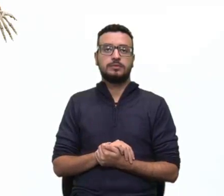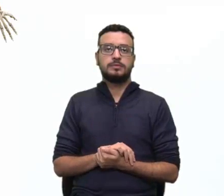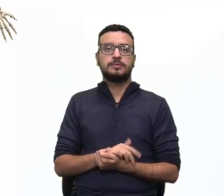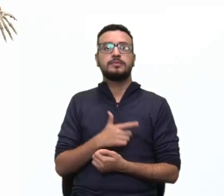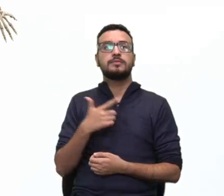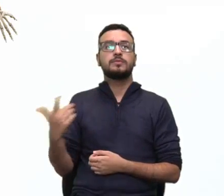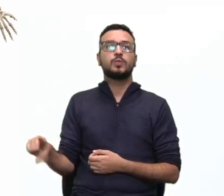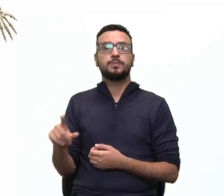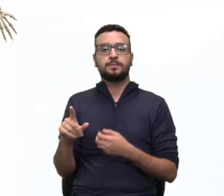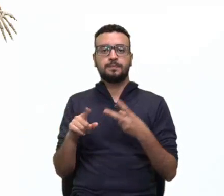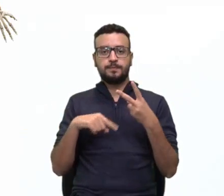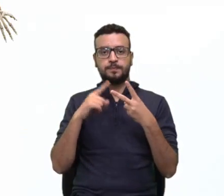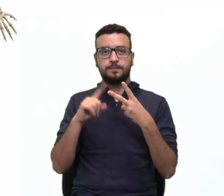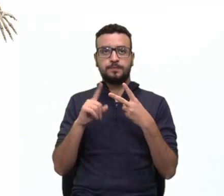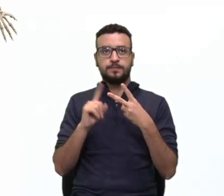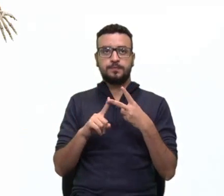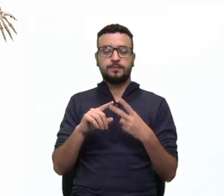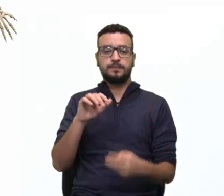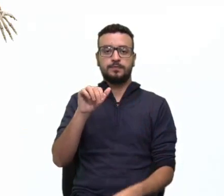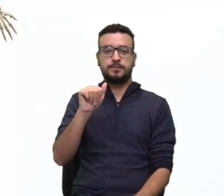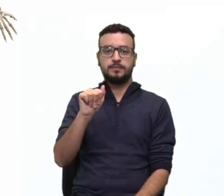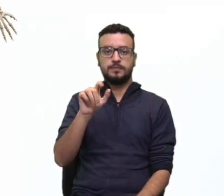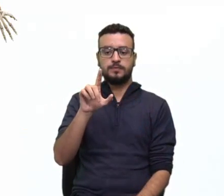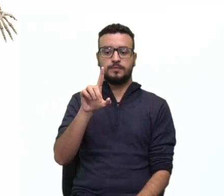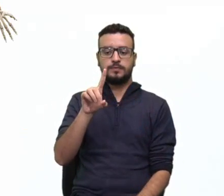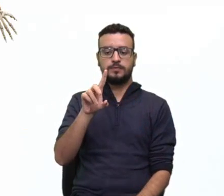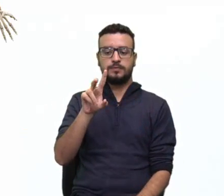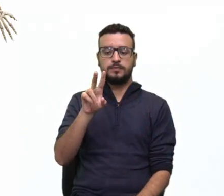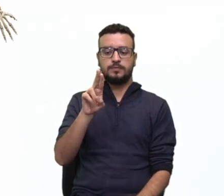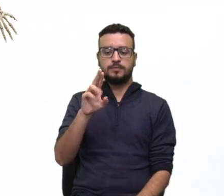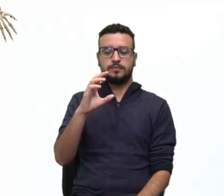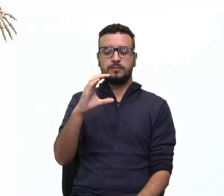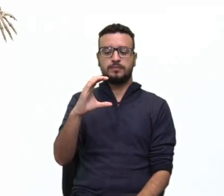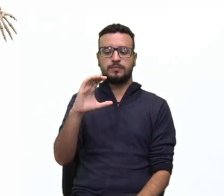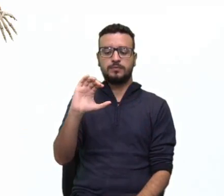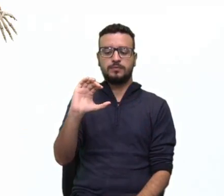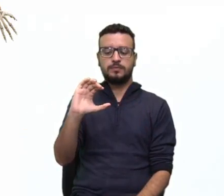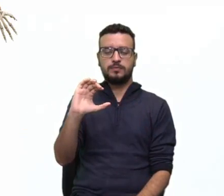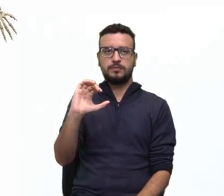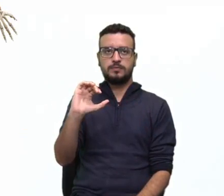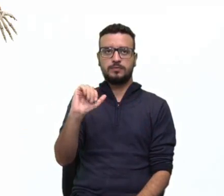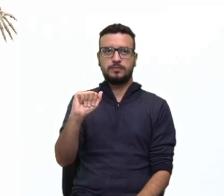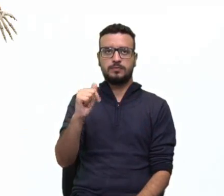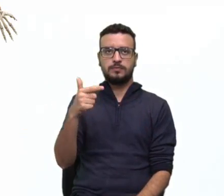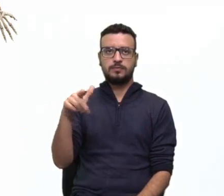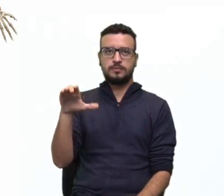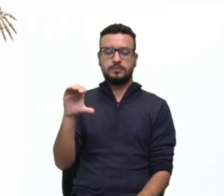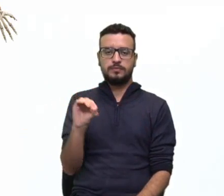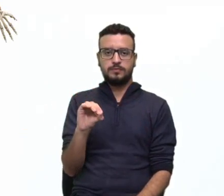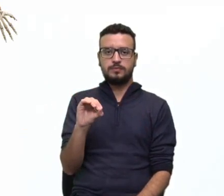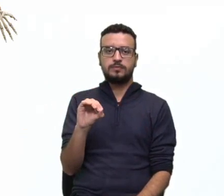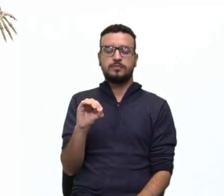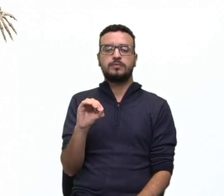Outro movimento é o de adução e abdução.